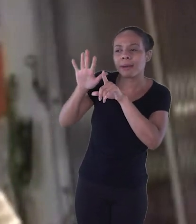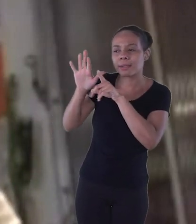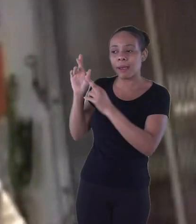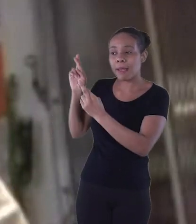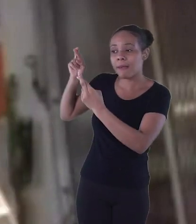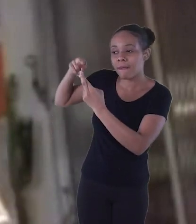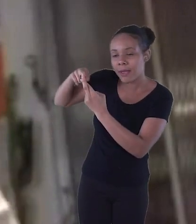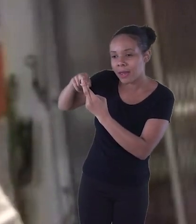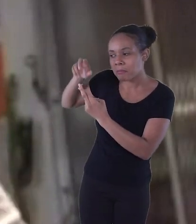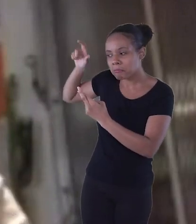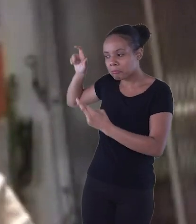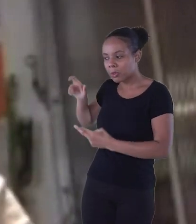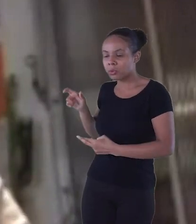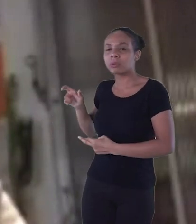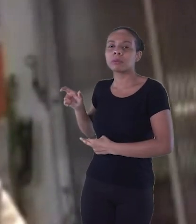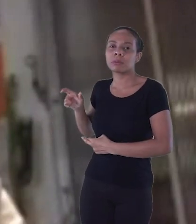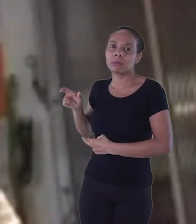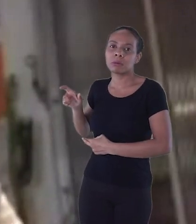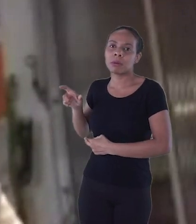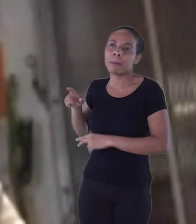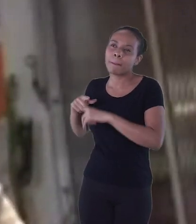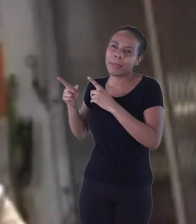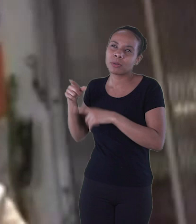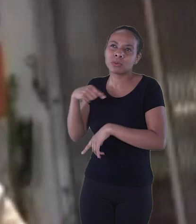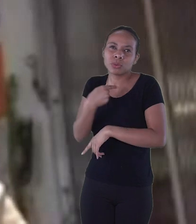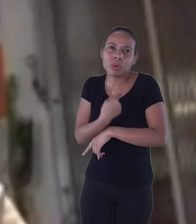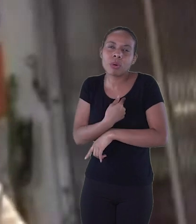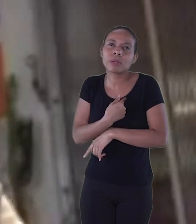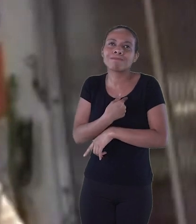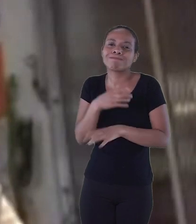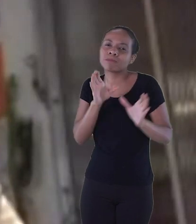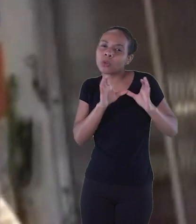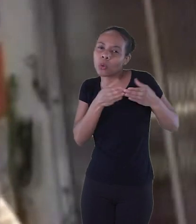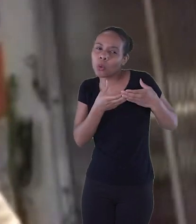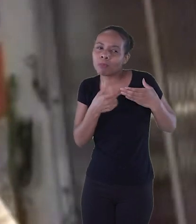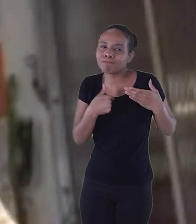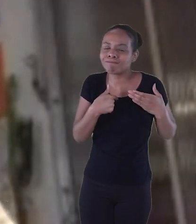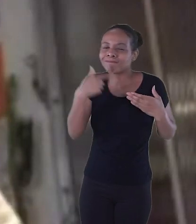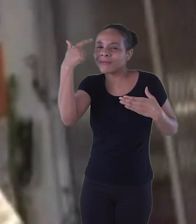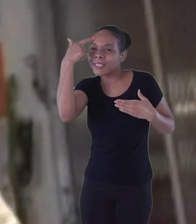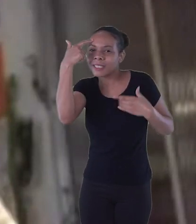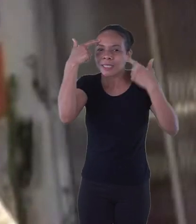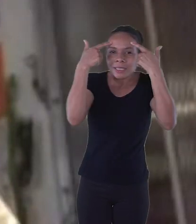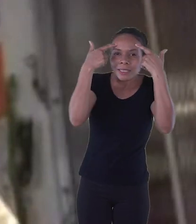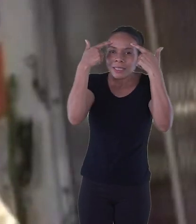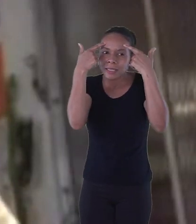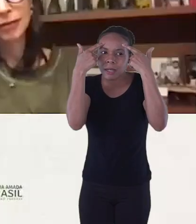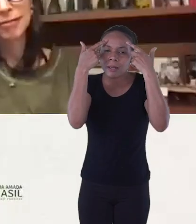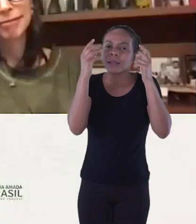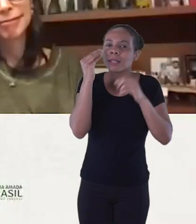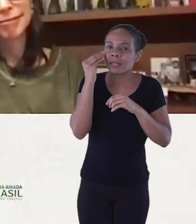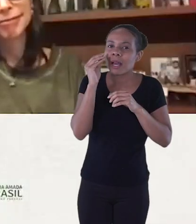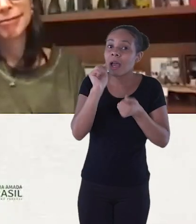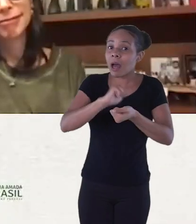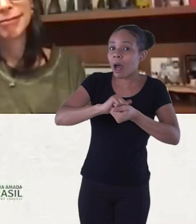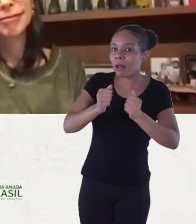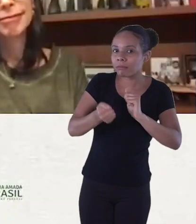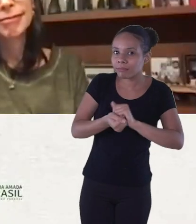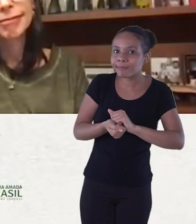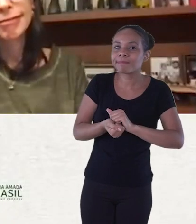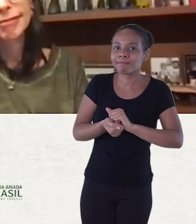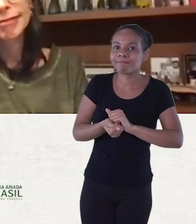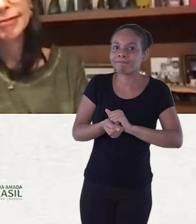possa fazer parte daquela representação, a gente resolveu, em conjunto, abrir essas pequenas concessões. Lili, nesse